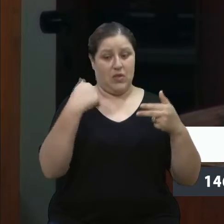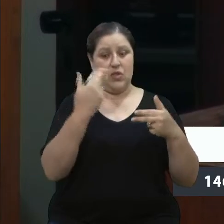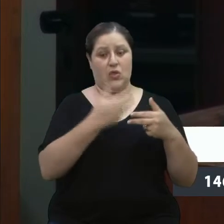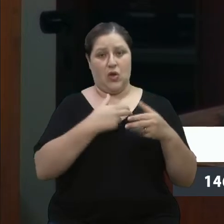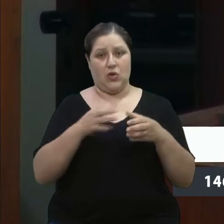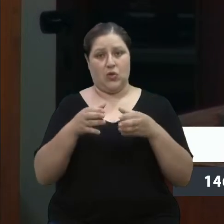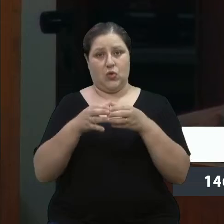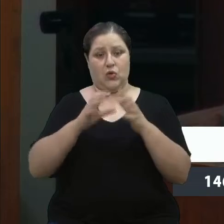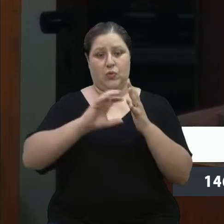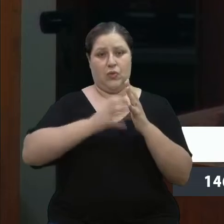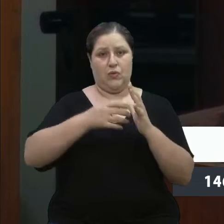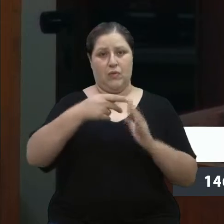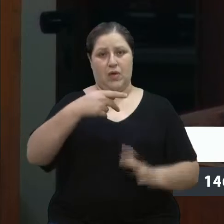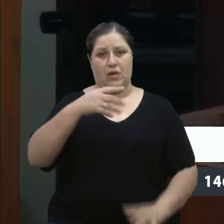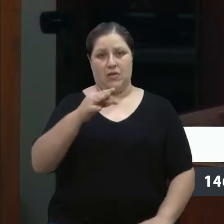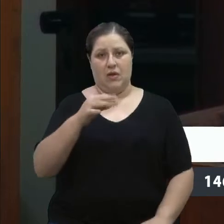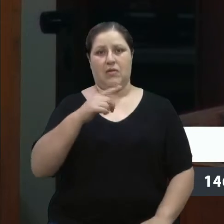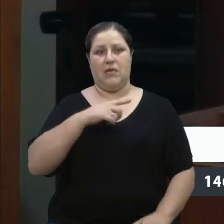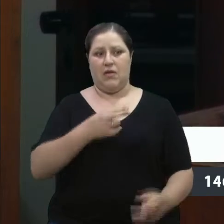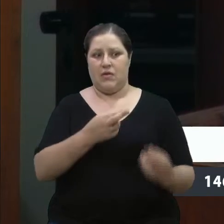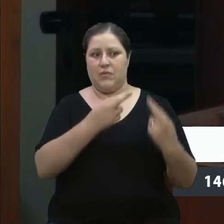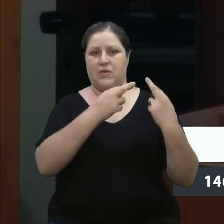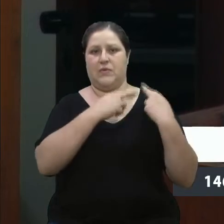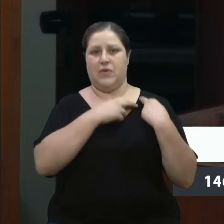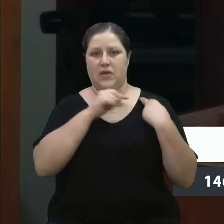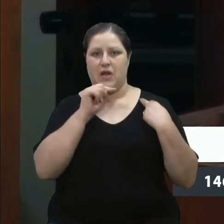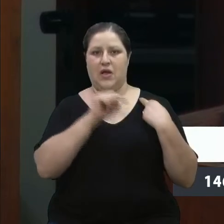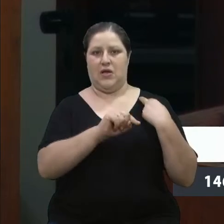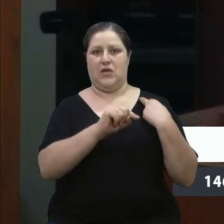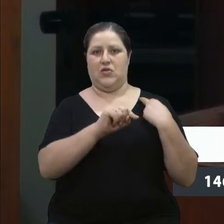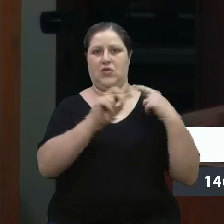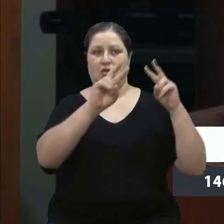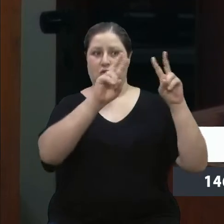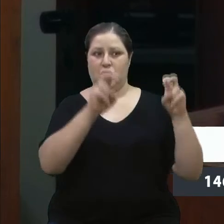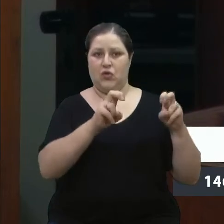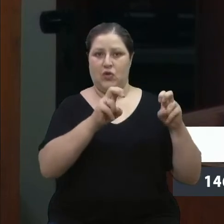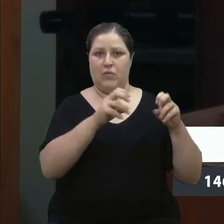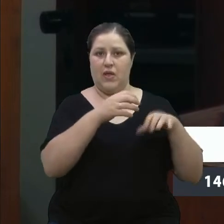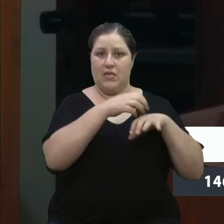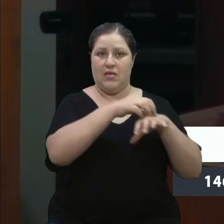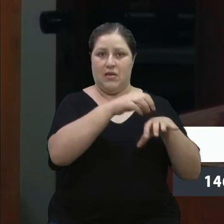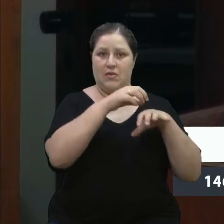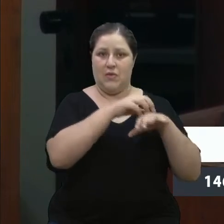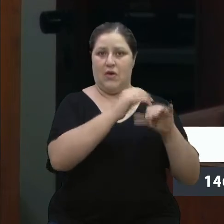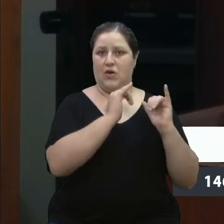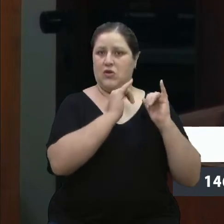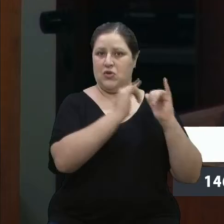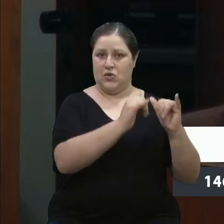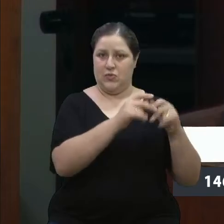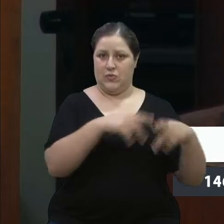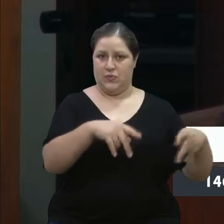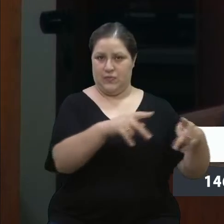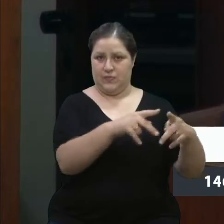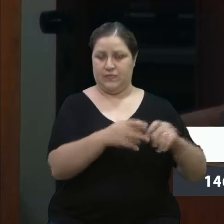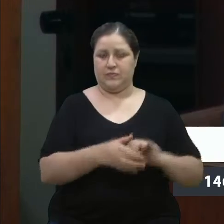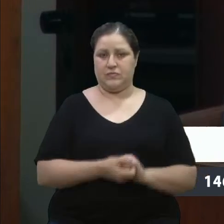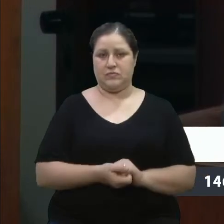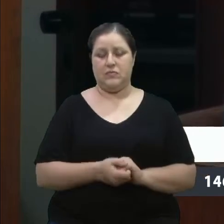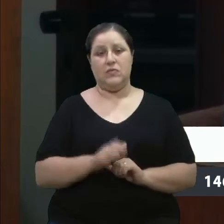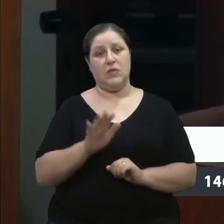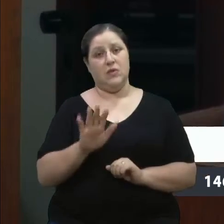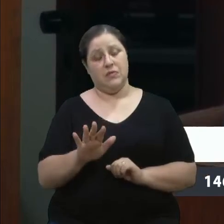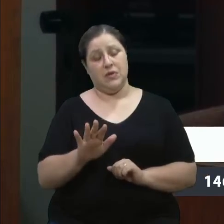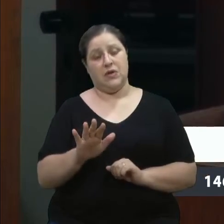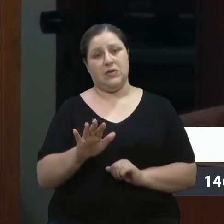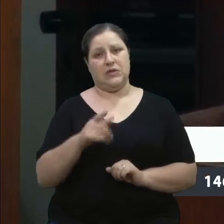responsabilidade sobre o tema ao transporte público, né? Mas, não é, além de